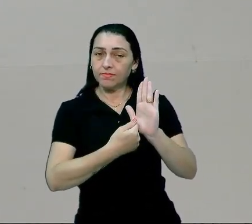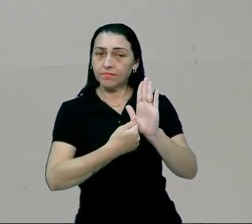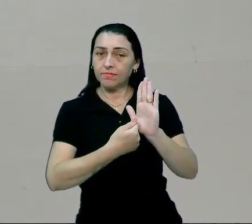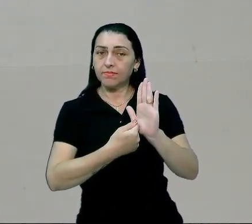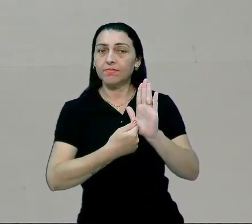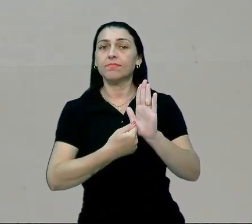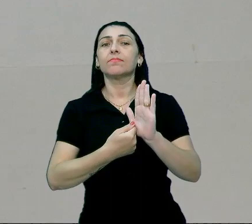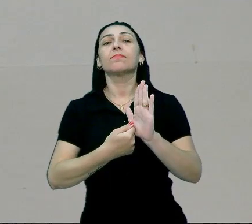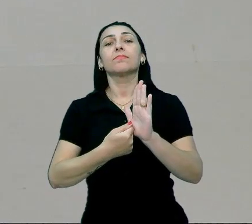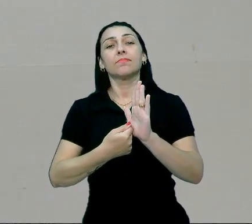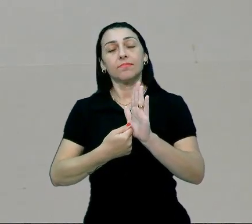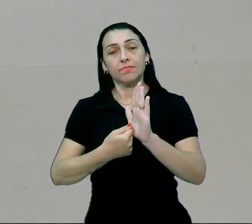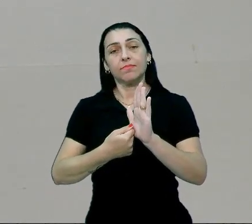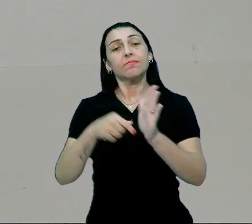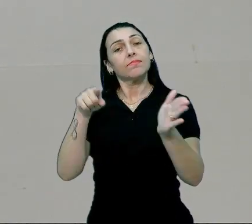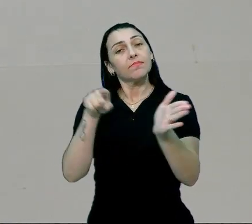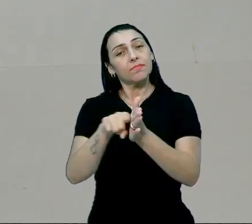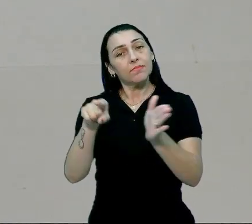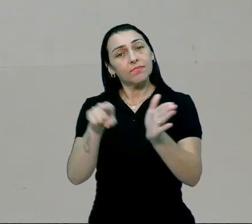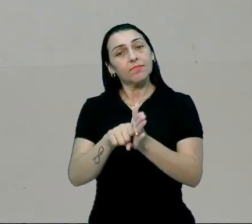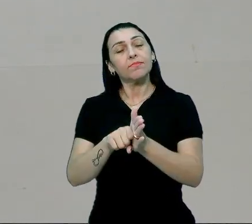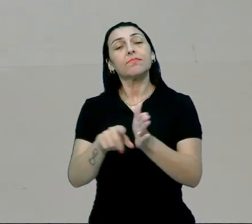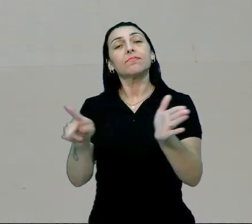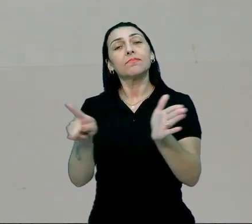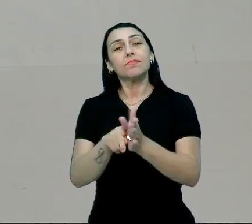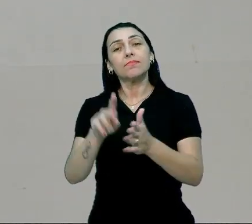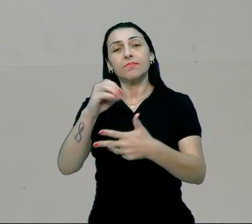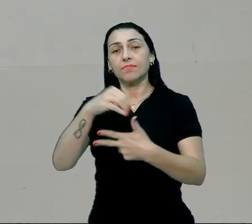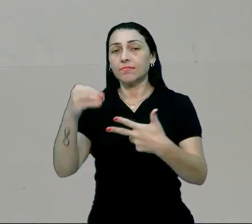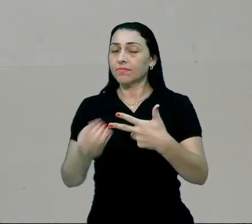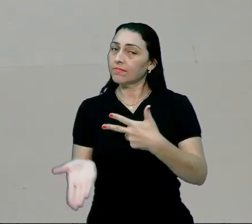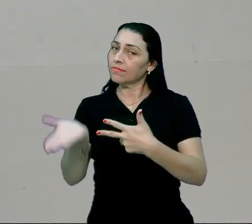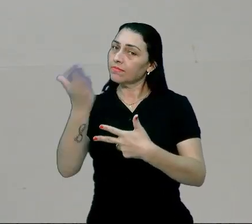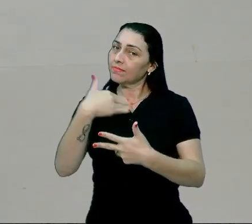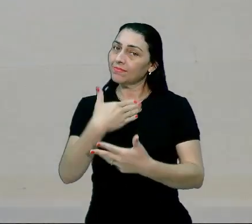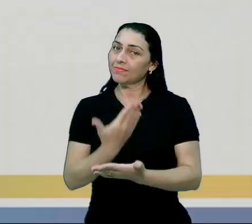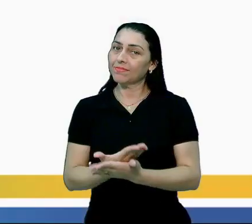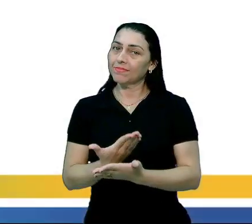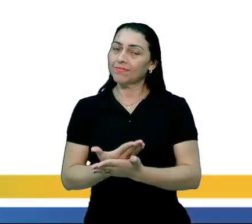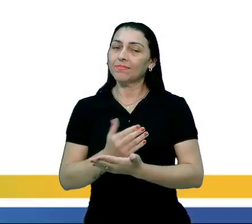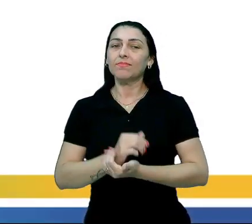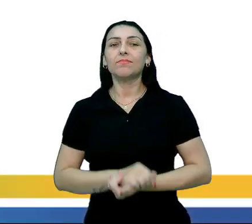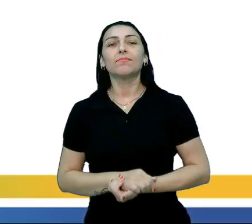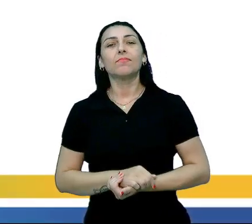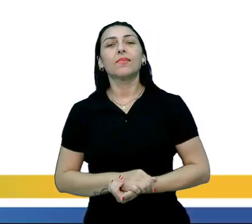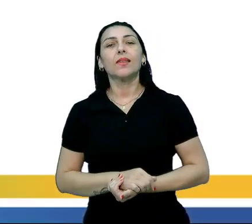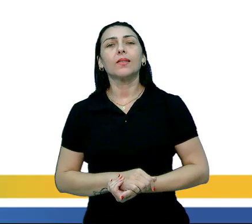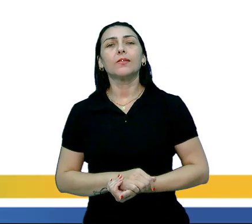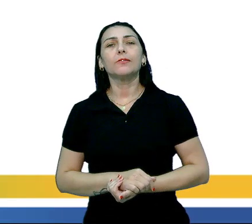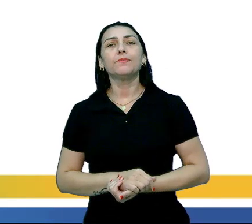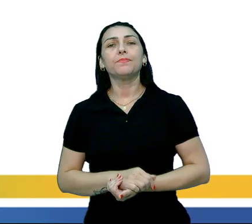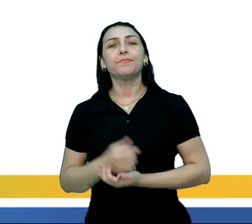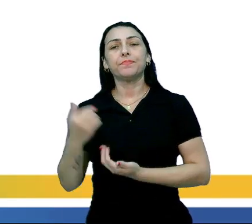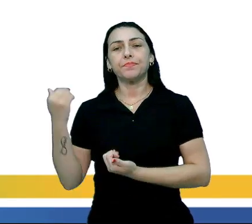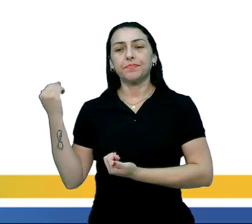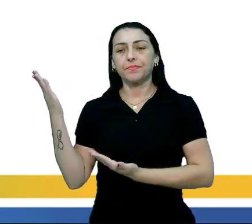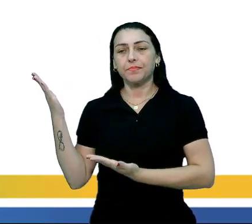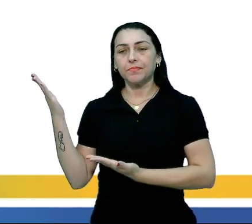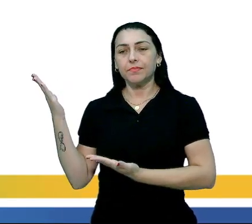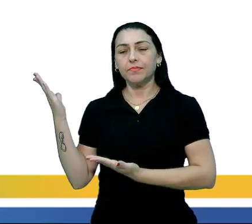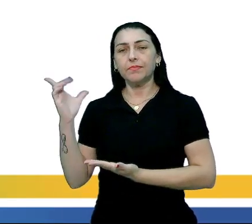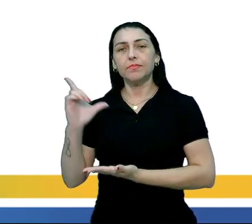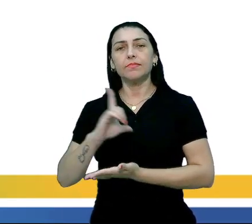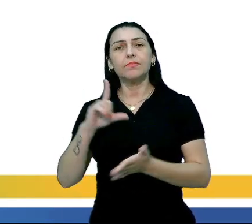e questões comentadas do Enem. Então, vamos à nossa aula? E aí nós temos aqui